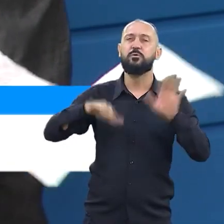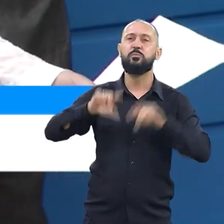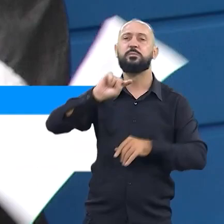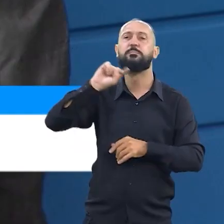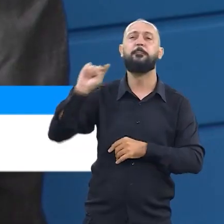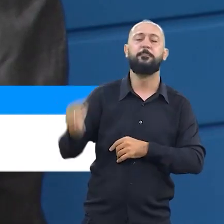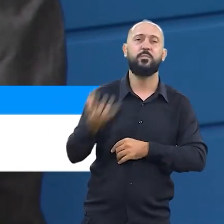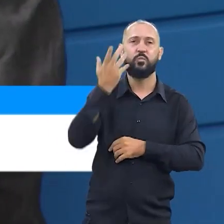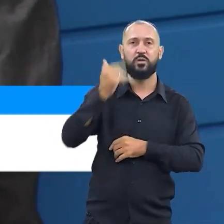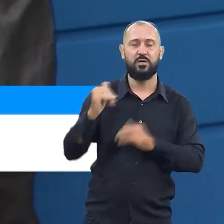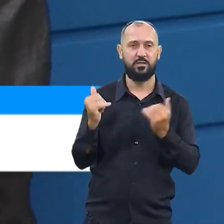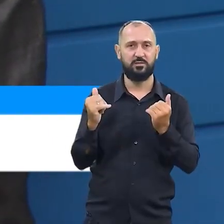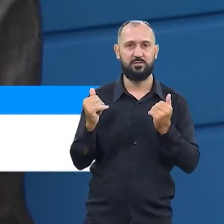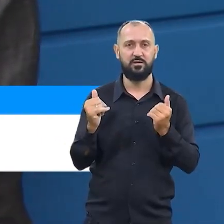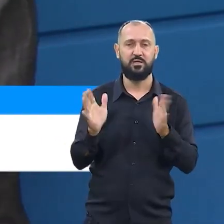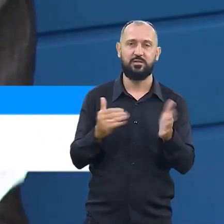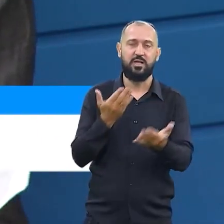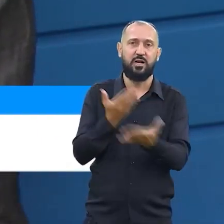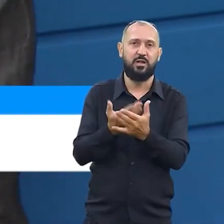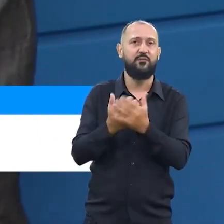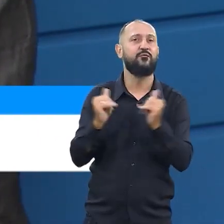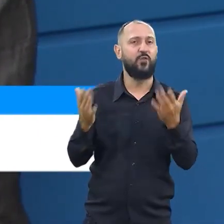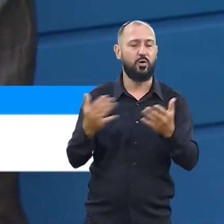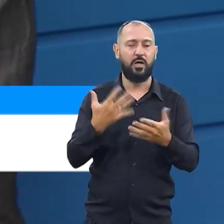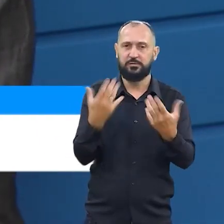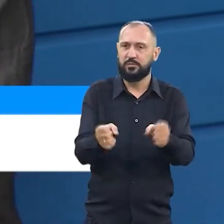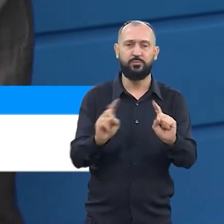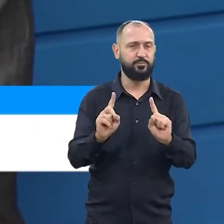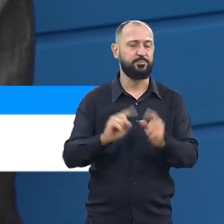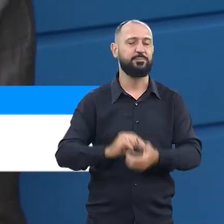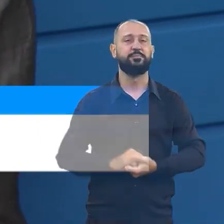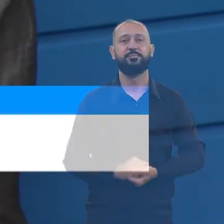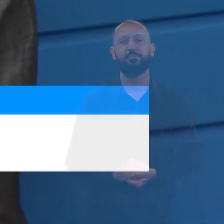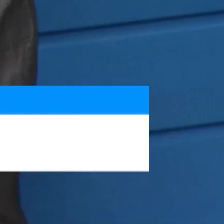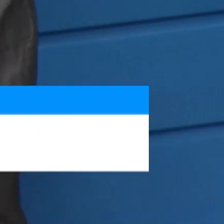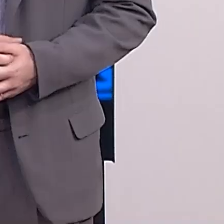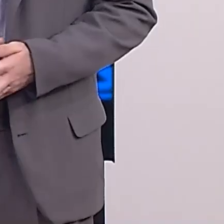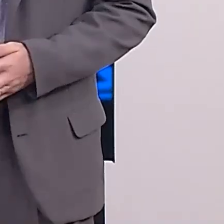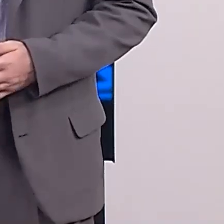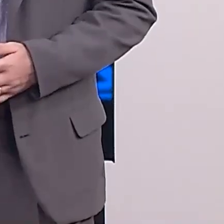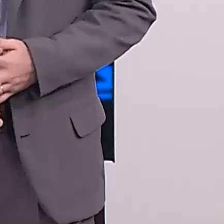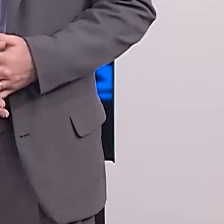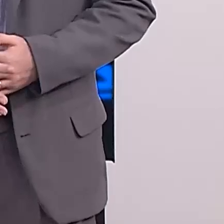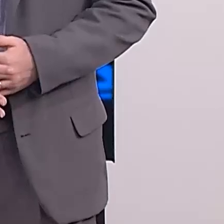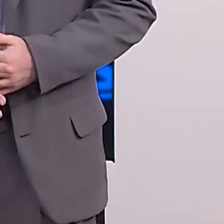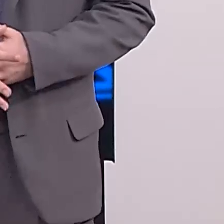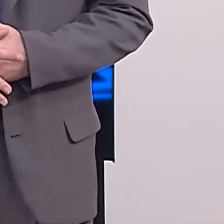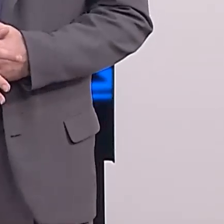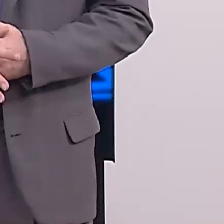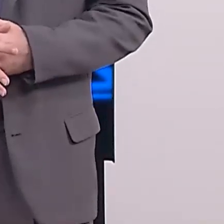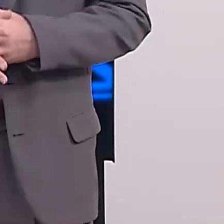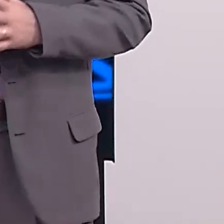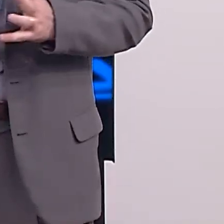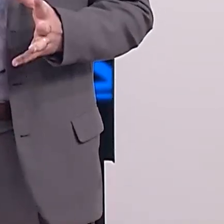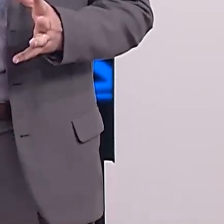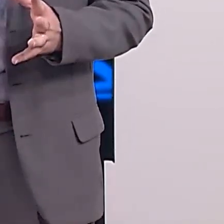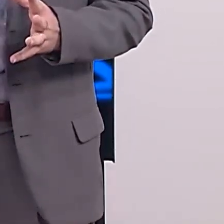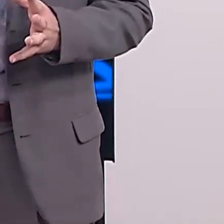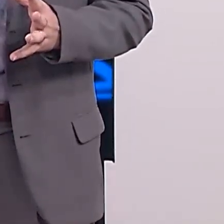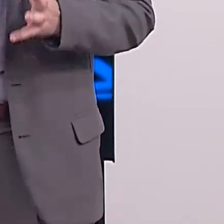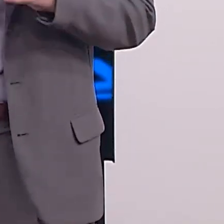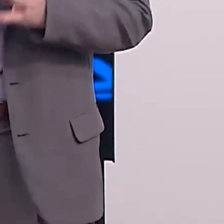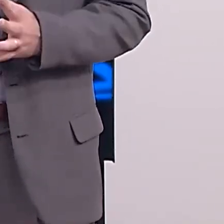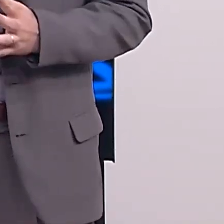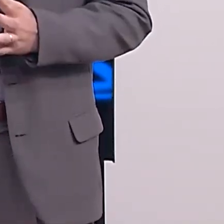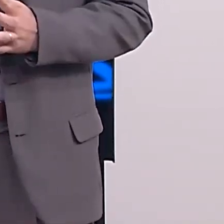gente chega num patamar aí de 1.000 crianças fora da sala de aula. Não dá para admitir. Pessoas com autismo enfrentam uma realidade,